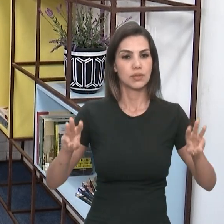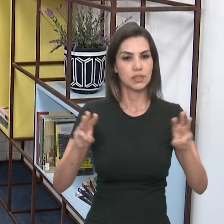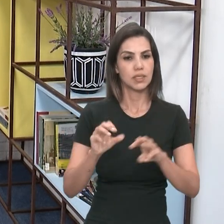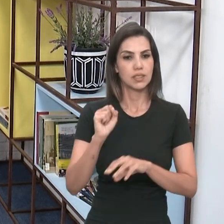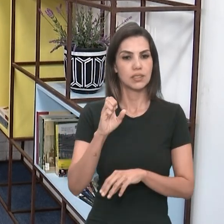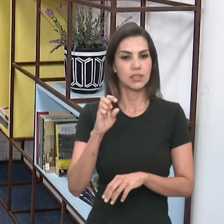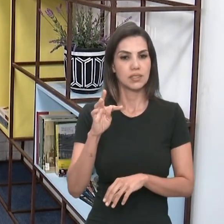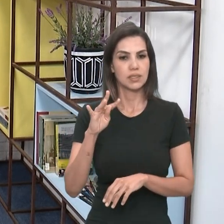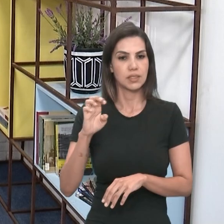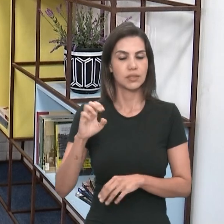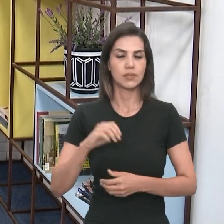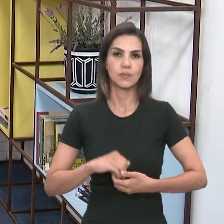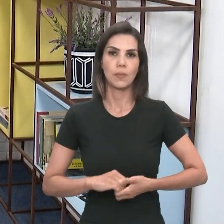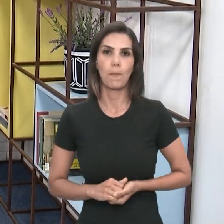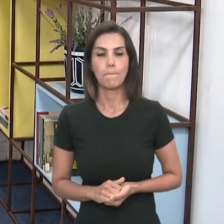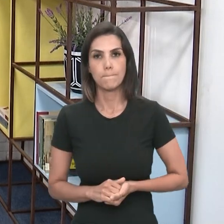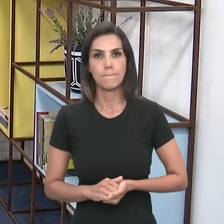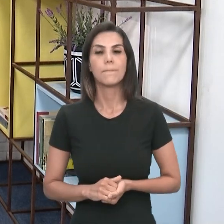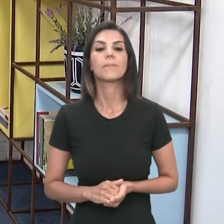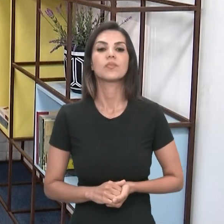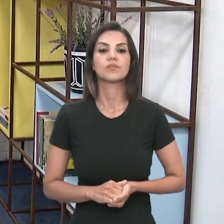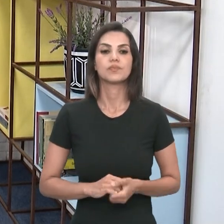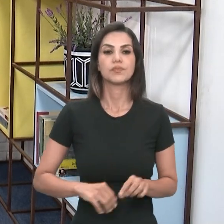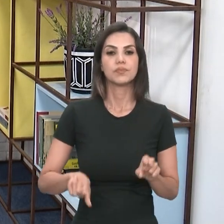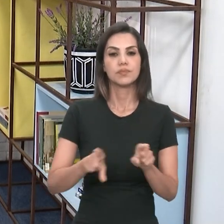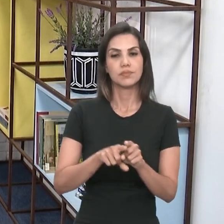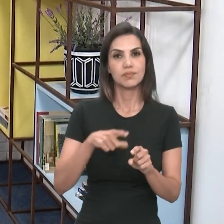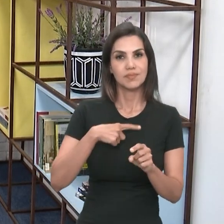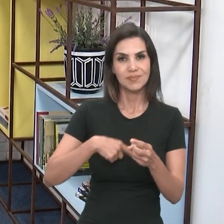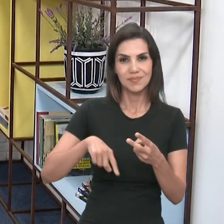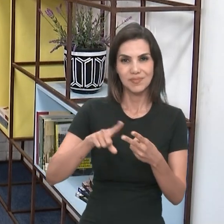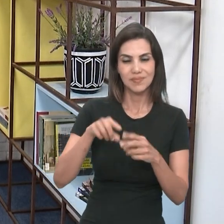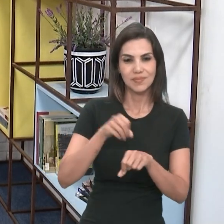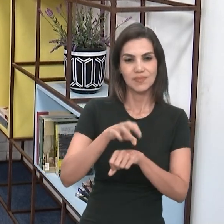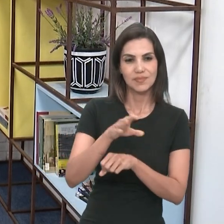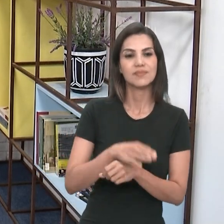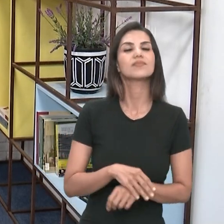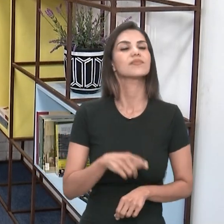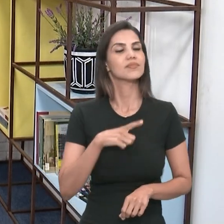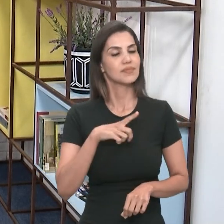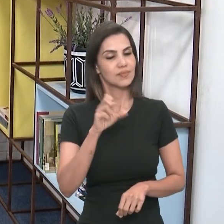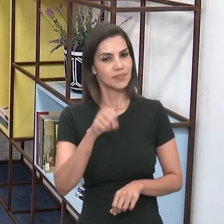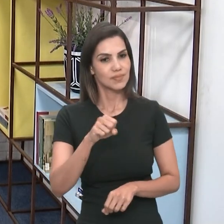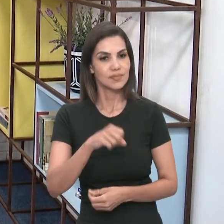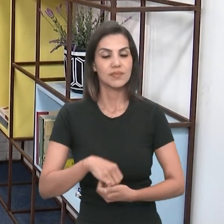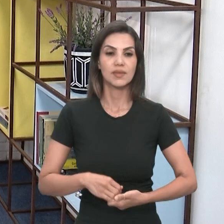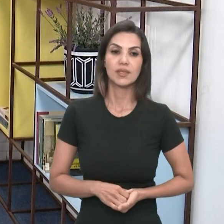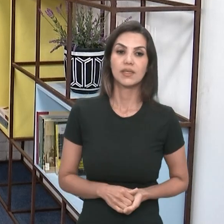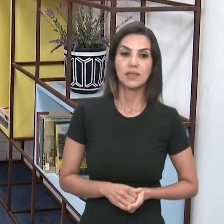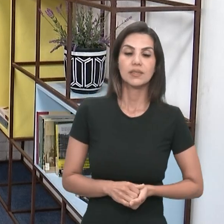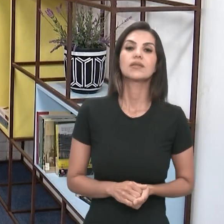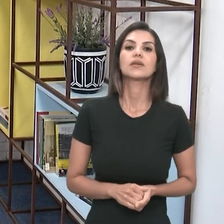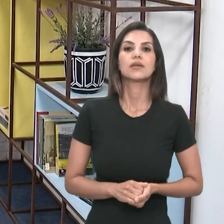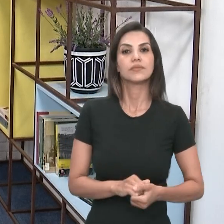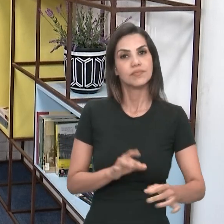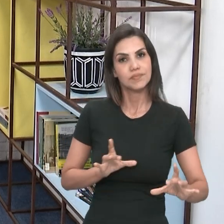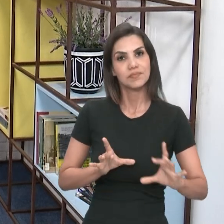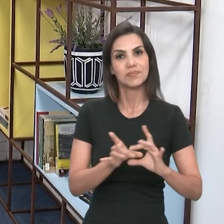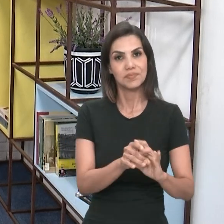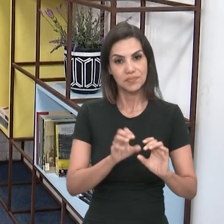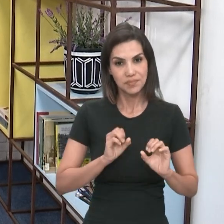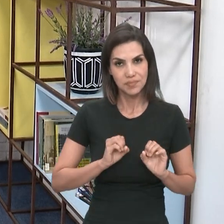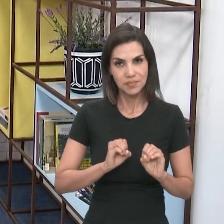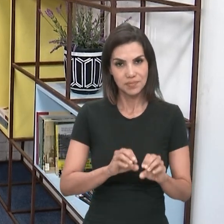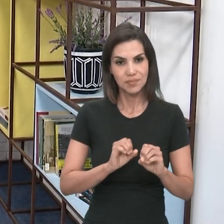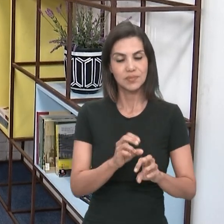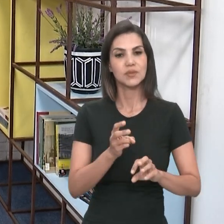7.ufg.br. Muito bem. Temos então a nossa segunda dica de hoje. Temos a nossa segunda dica. Ainda falando sobre educação, o